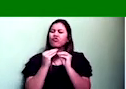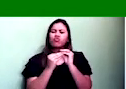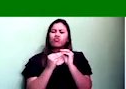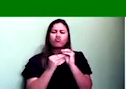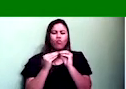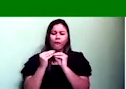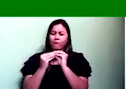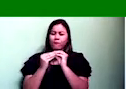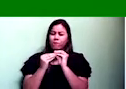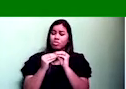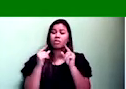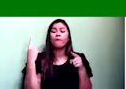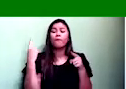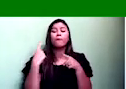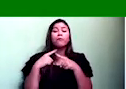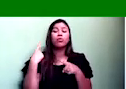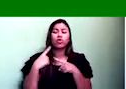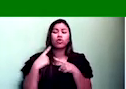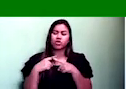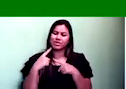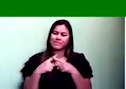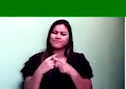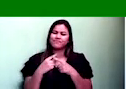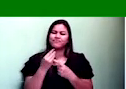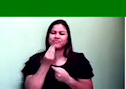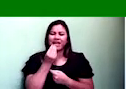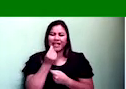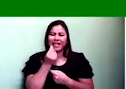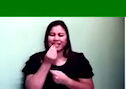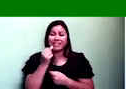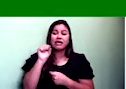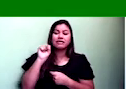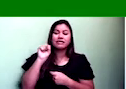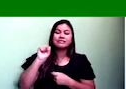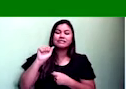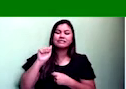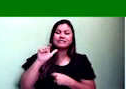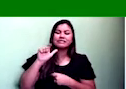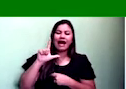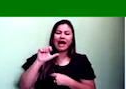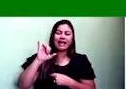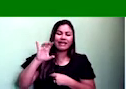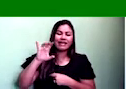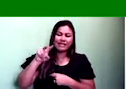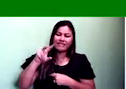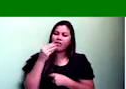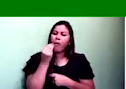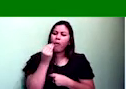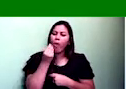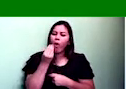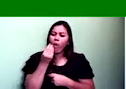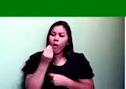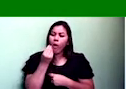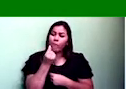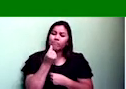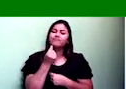potencialmente transmissor de doenças venéreas.